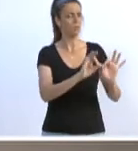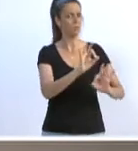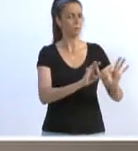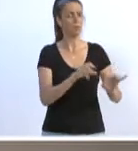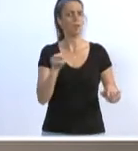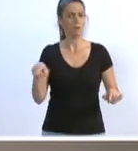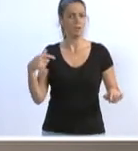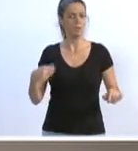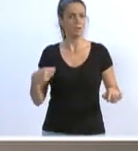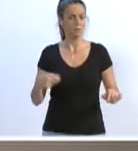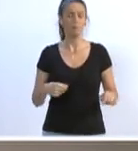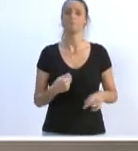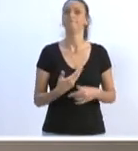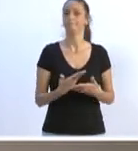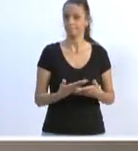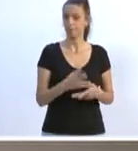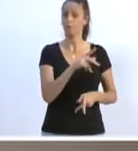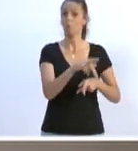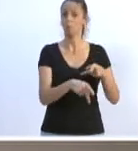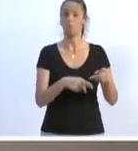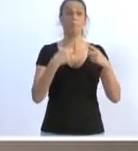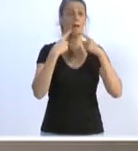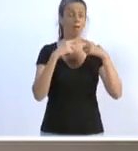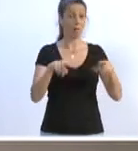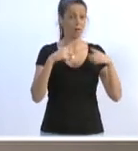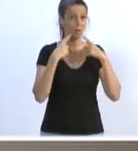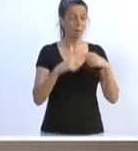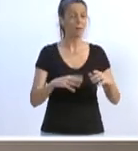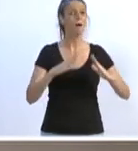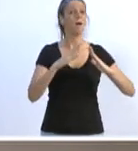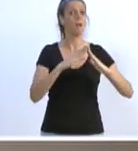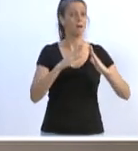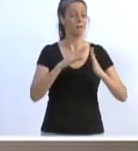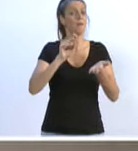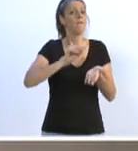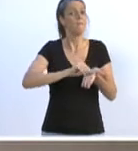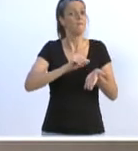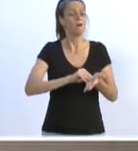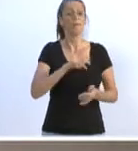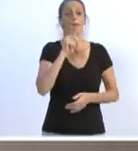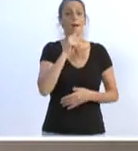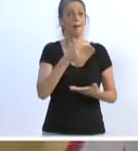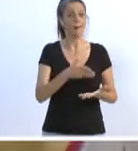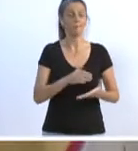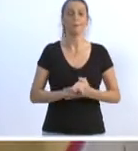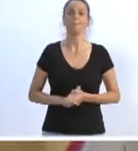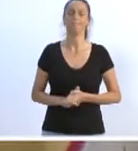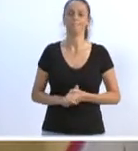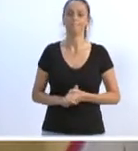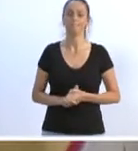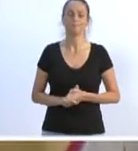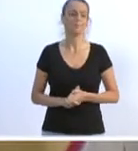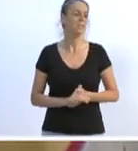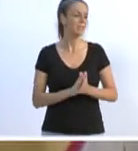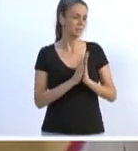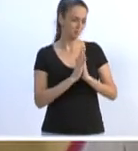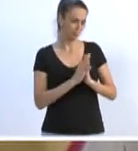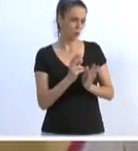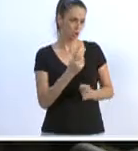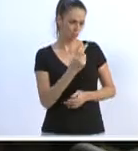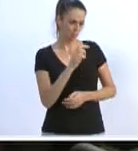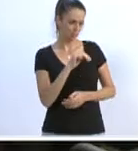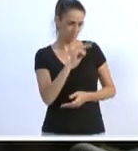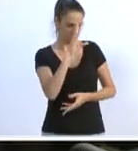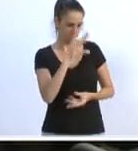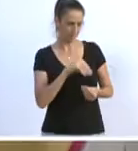povo está reclamando das constantes faltas de água ainda na região norte da cidade muito obrigado mas dois minutos presidente em funções mais